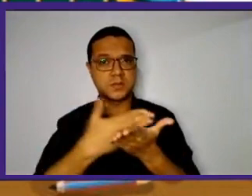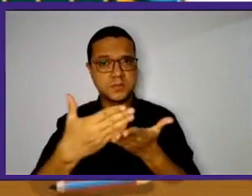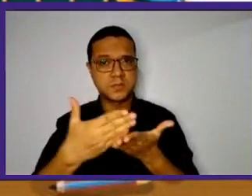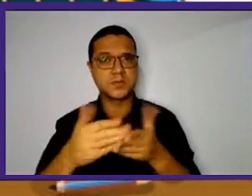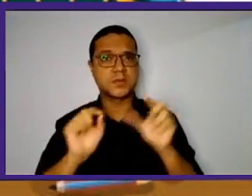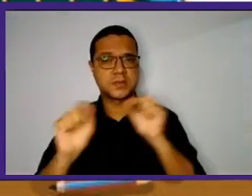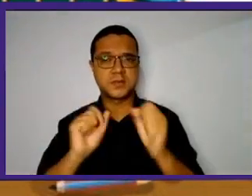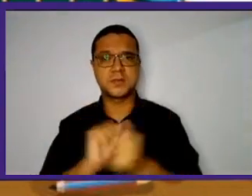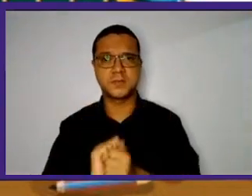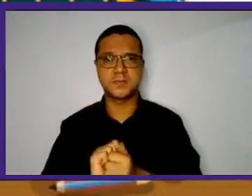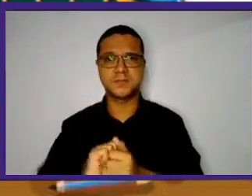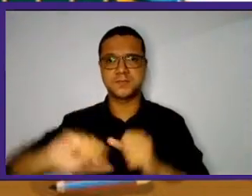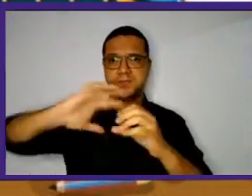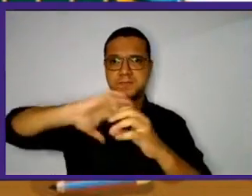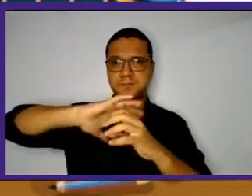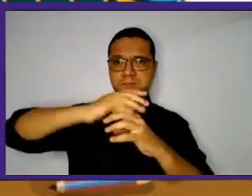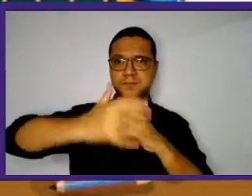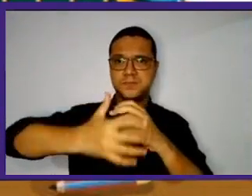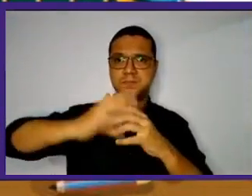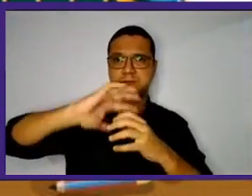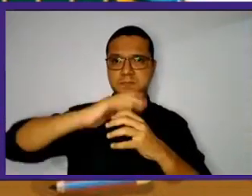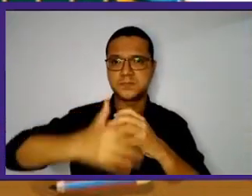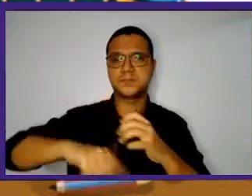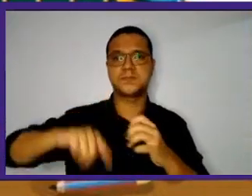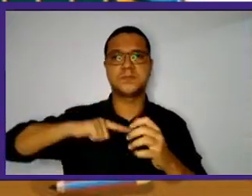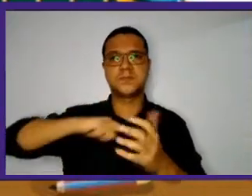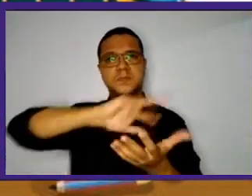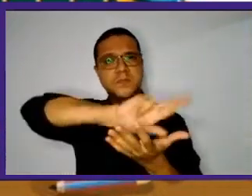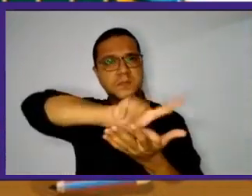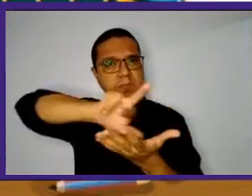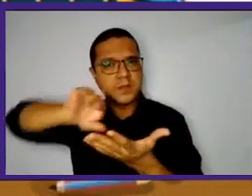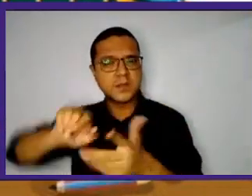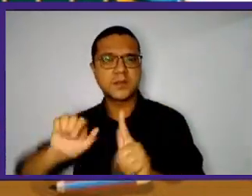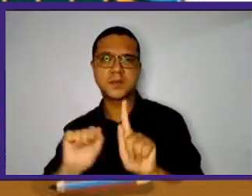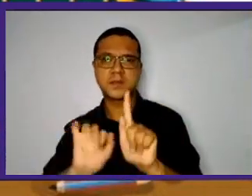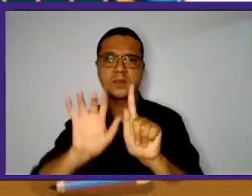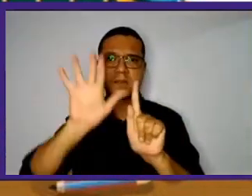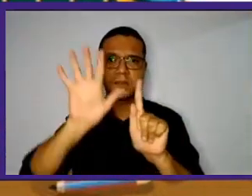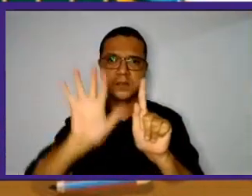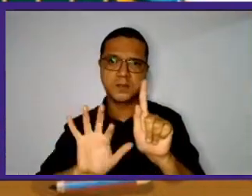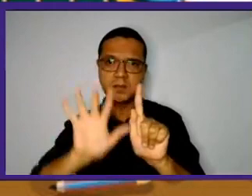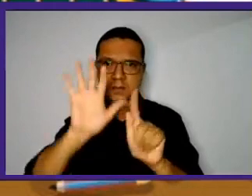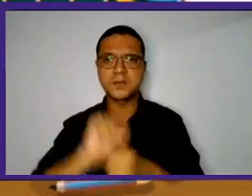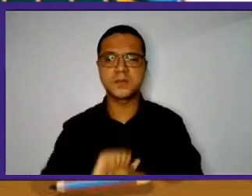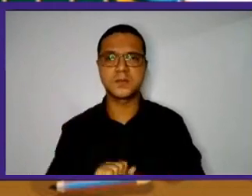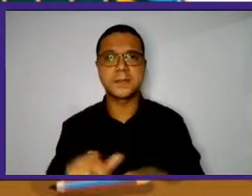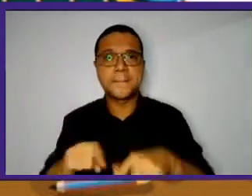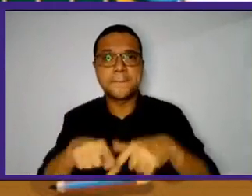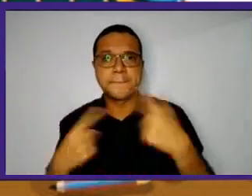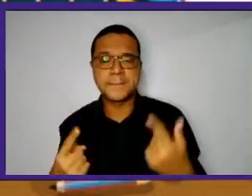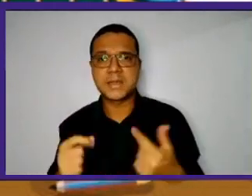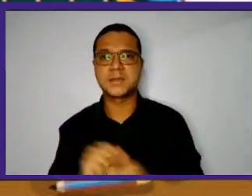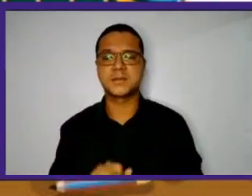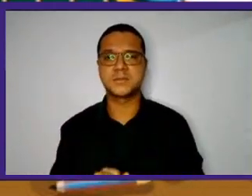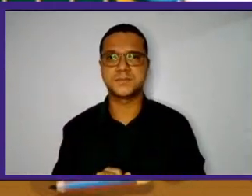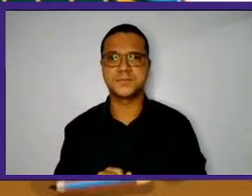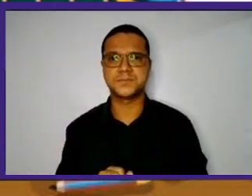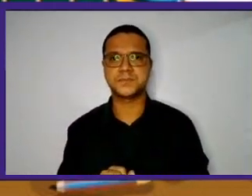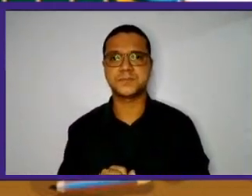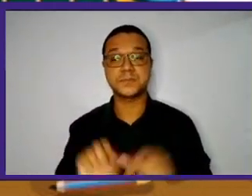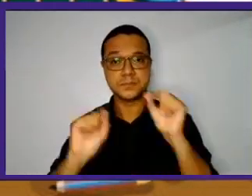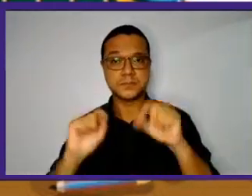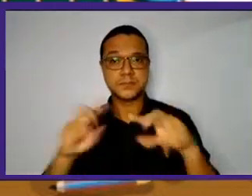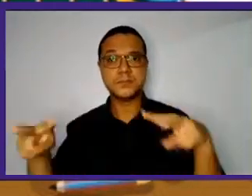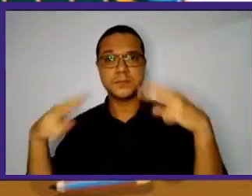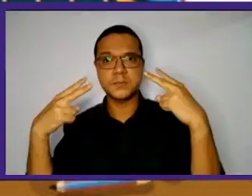de água, dióxido de carbono, gases nobres, nitrogênio e oxigênio. Mas, quem